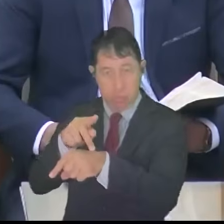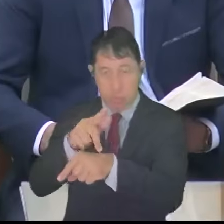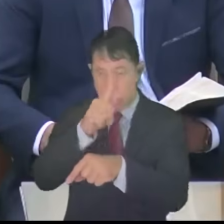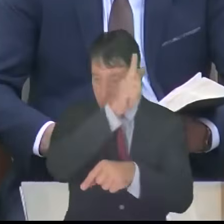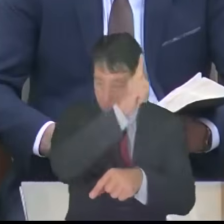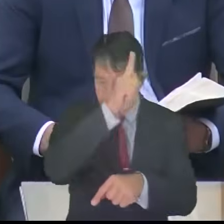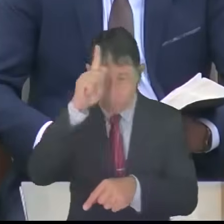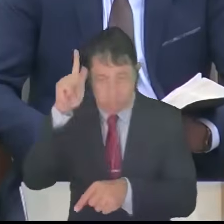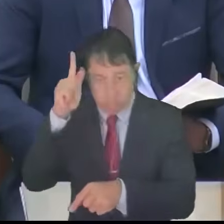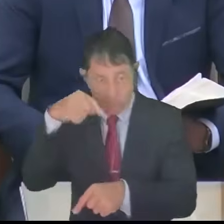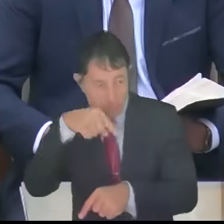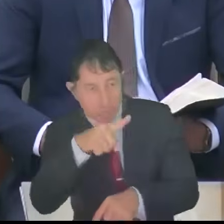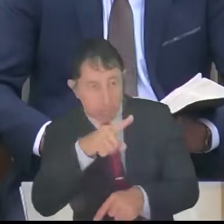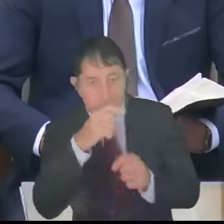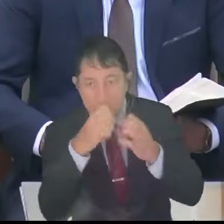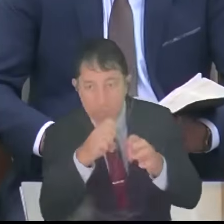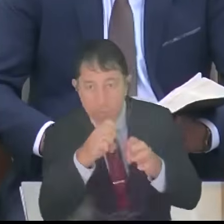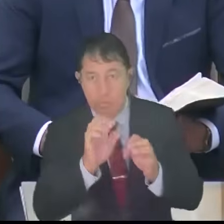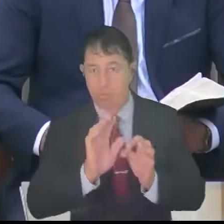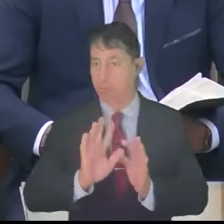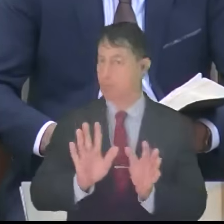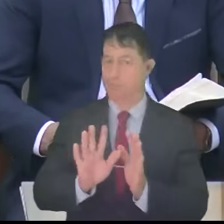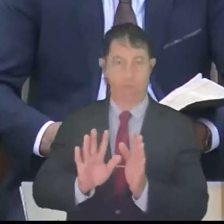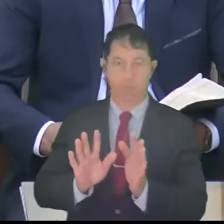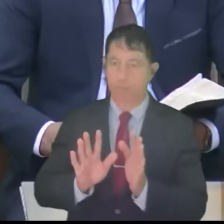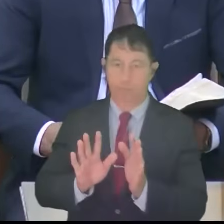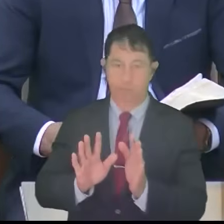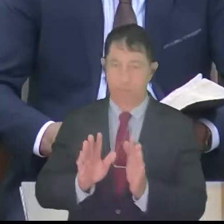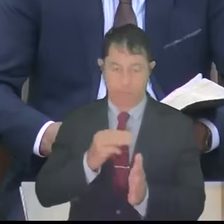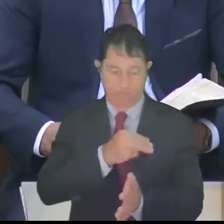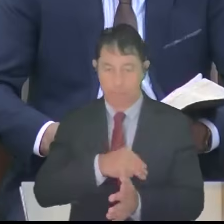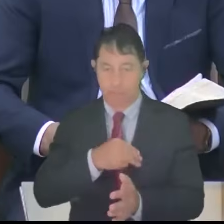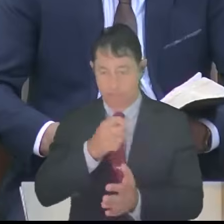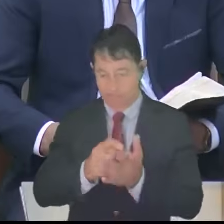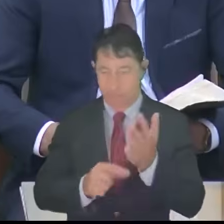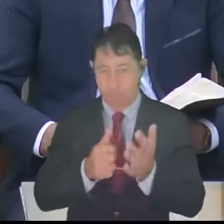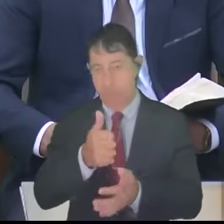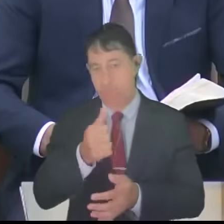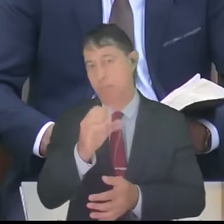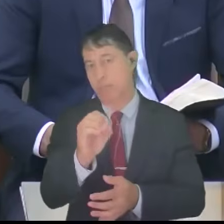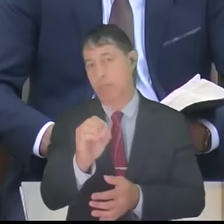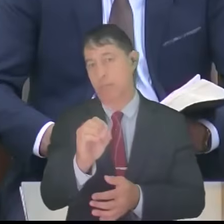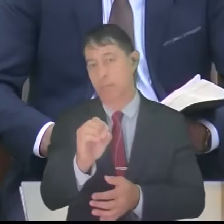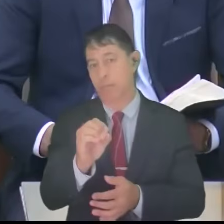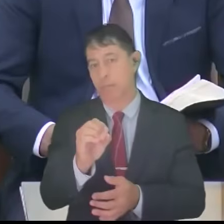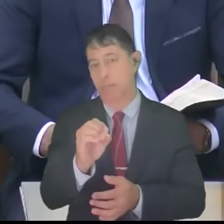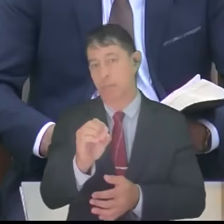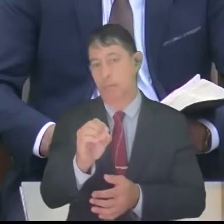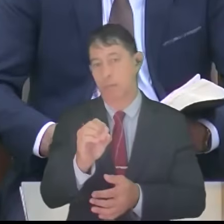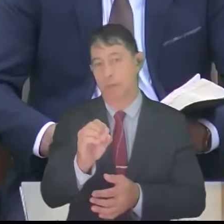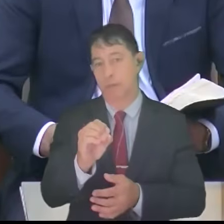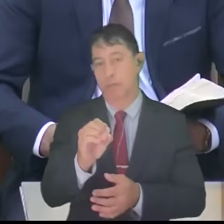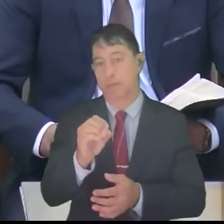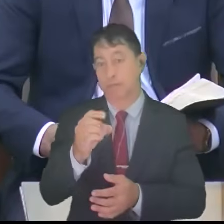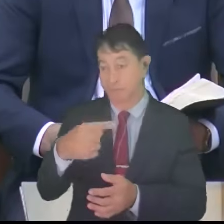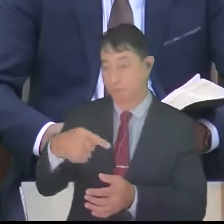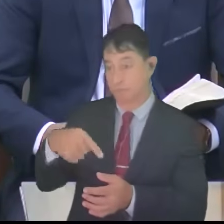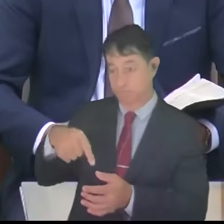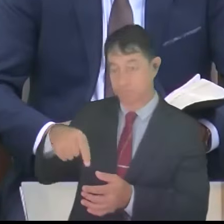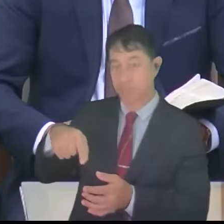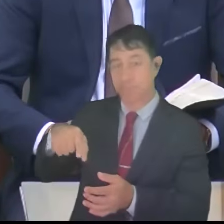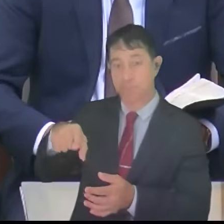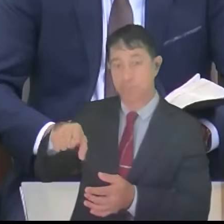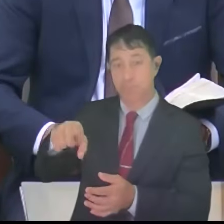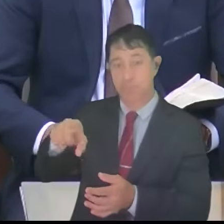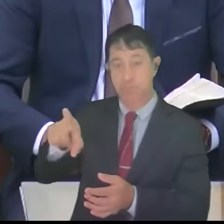gentios. Lá em Mateus capítulo 10, ele disse: Ide antes as